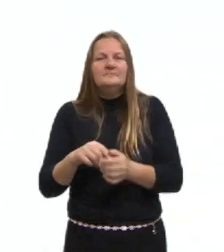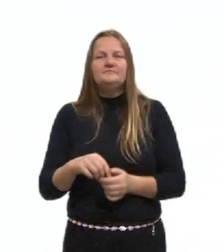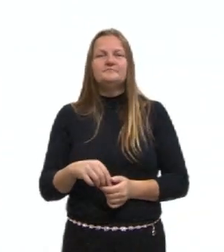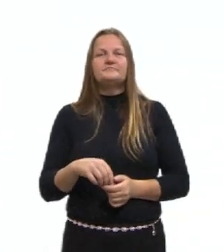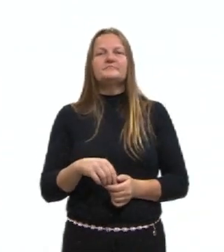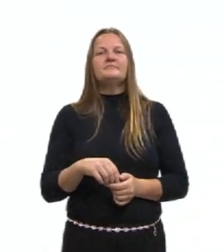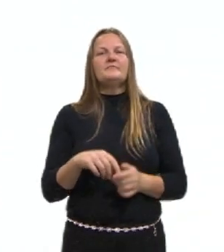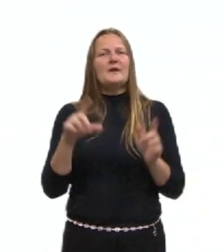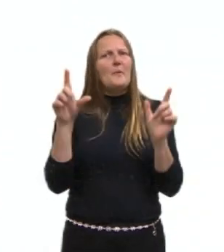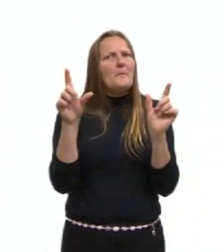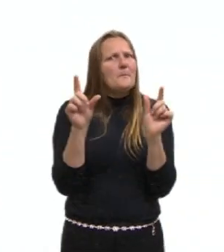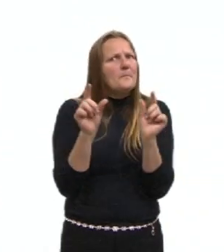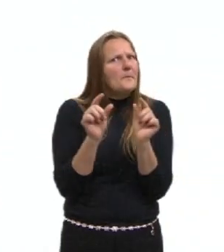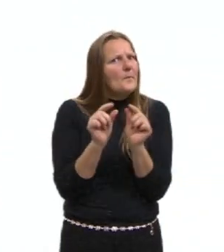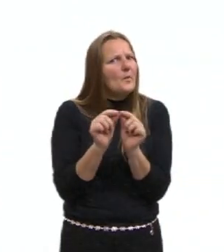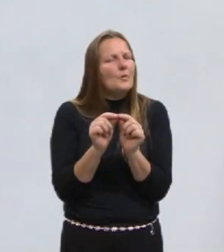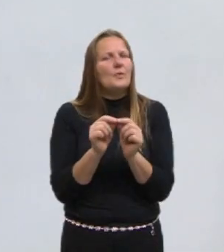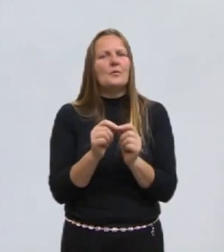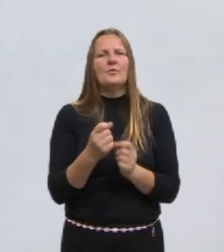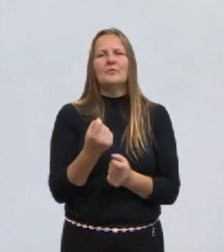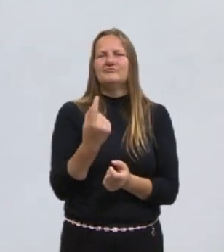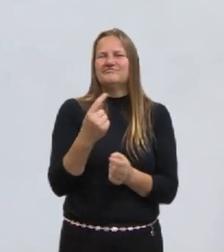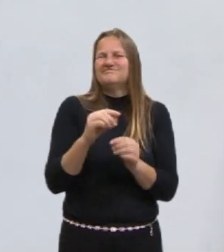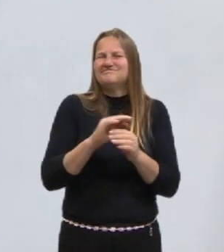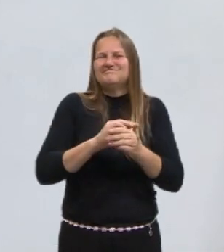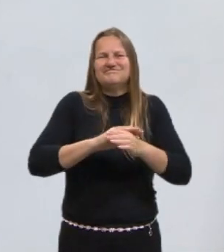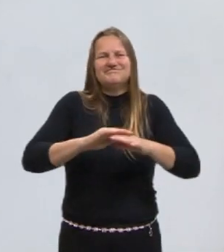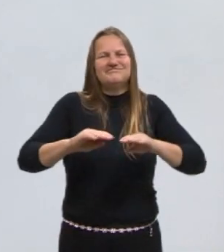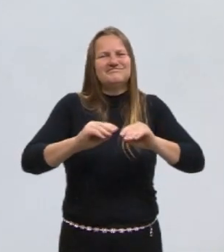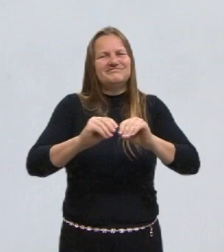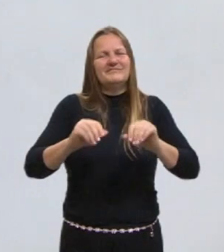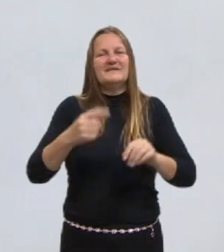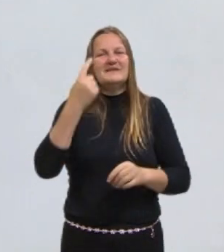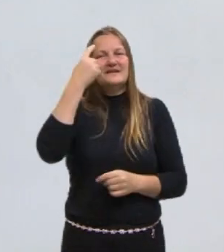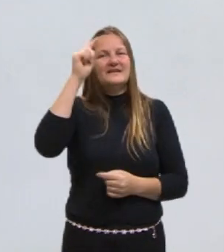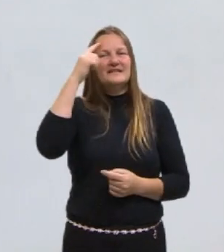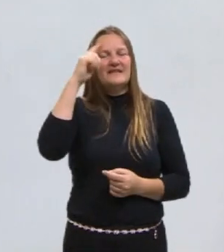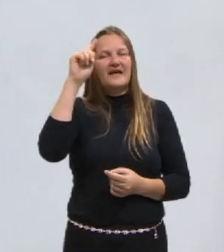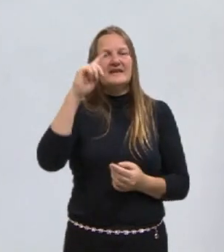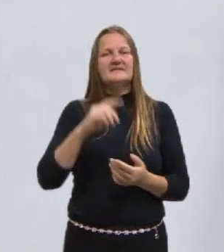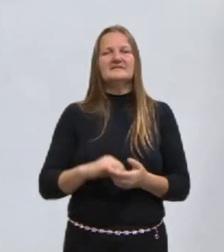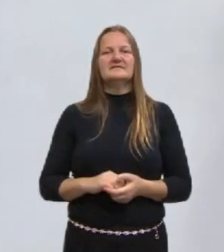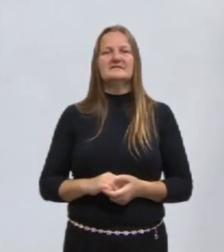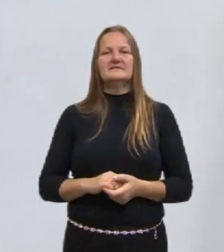era muito pouco, assim, muito raso, e se tinha muitas ideias